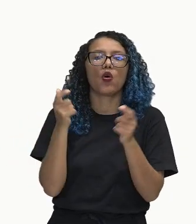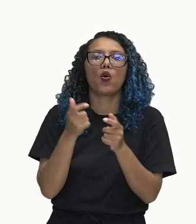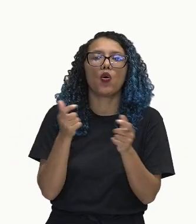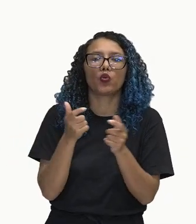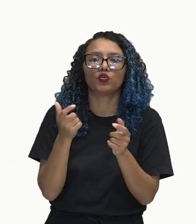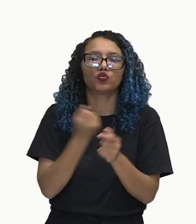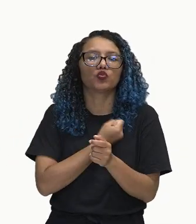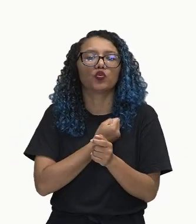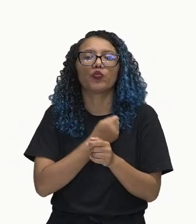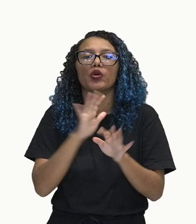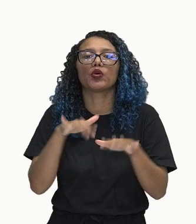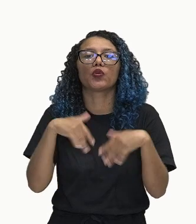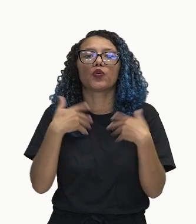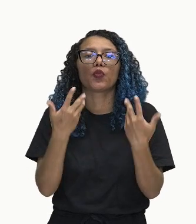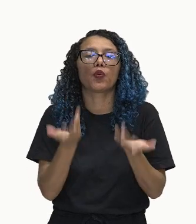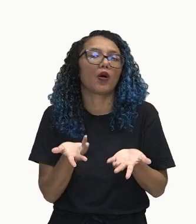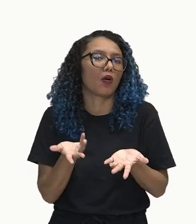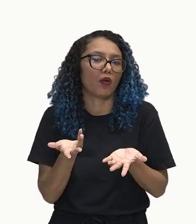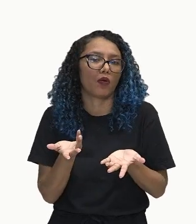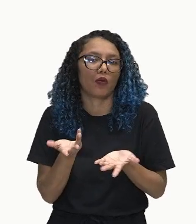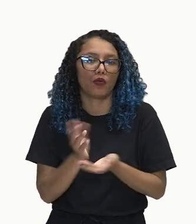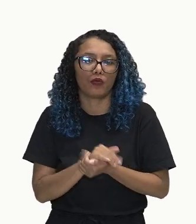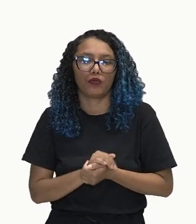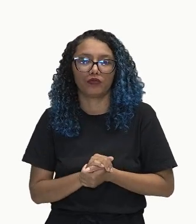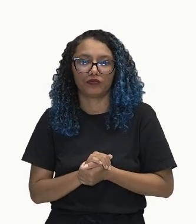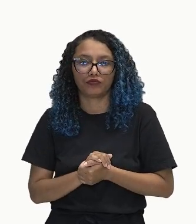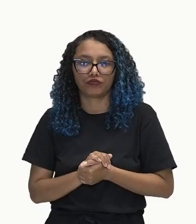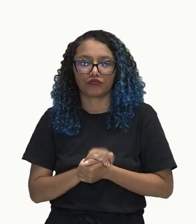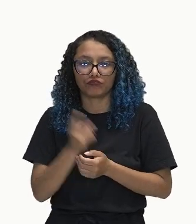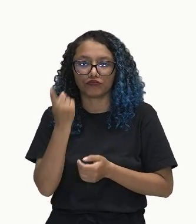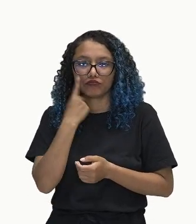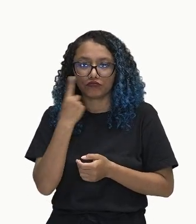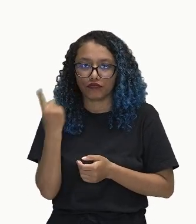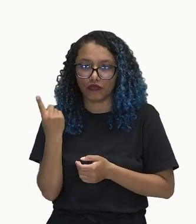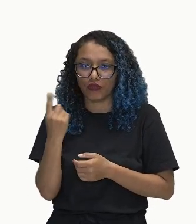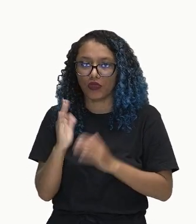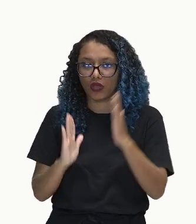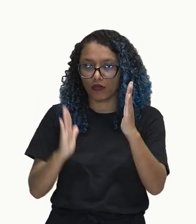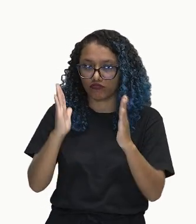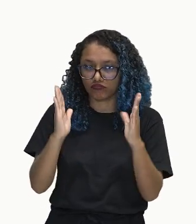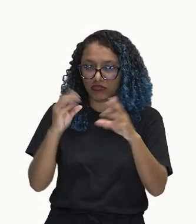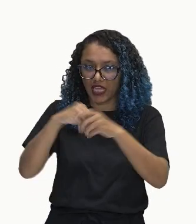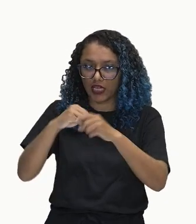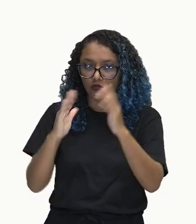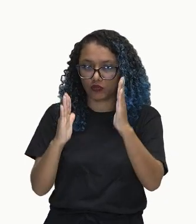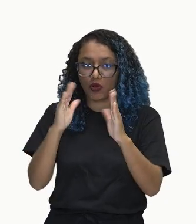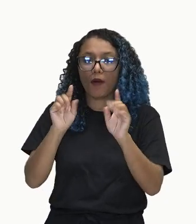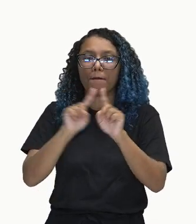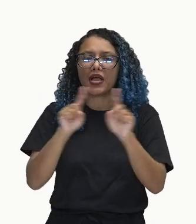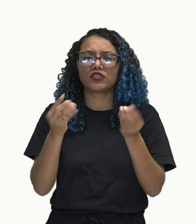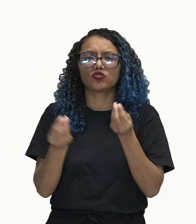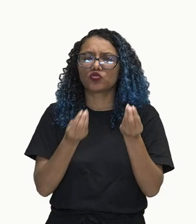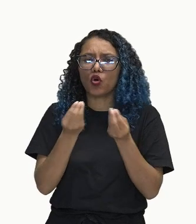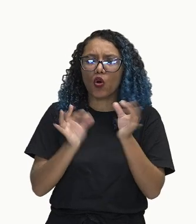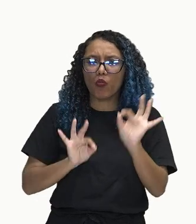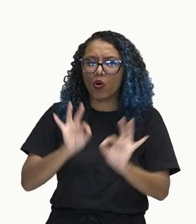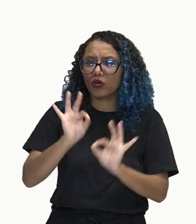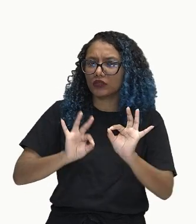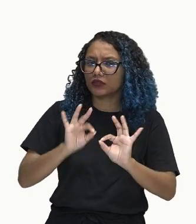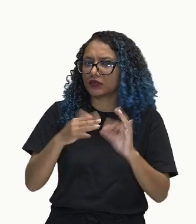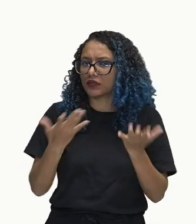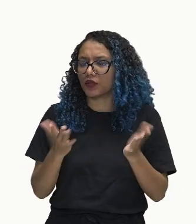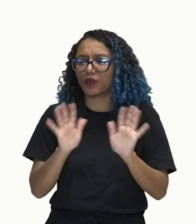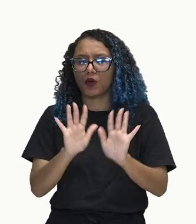meio. Mas, como é que a gente faz para reescrever esse quociente? Simples, pessoal. Se